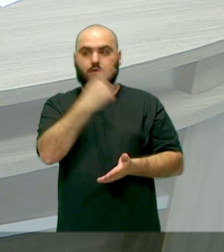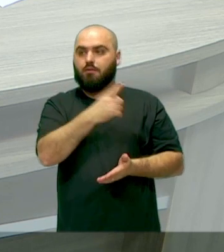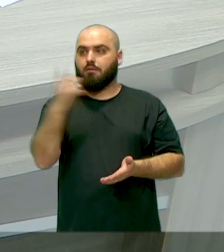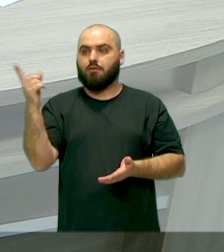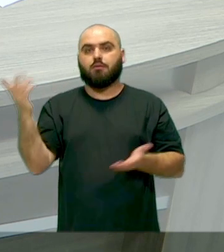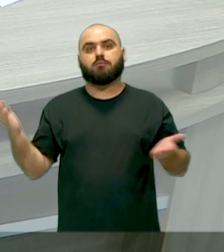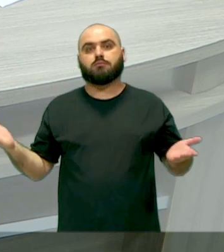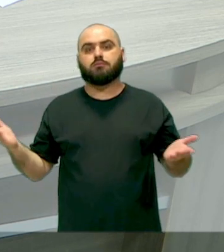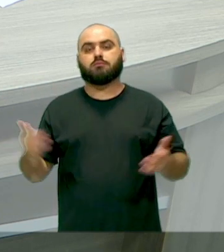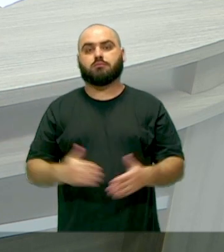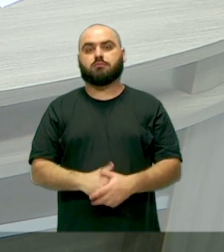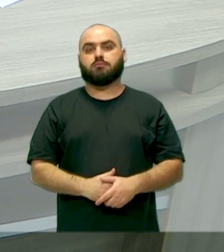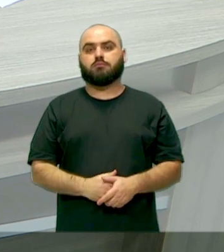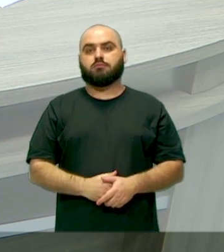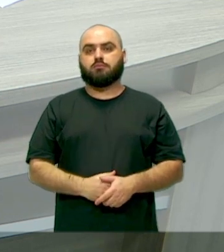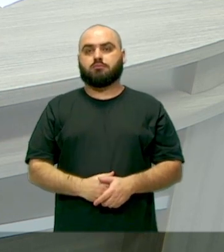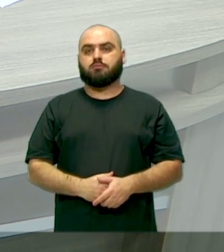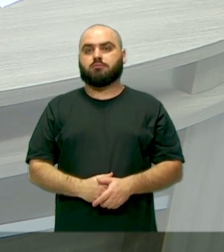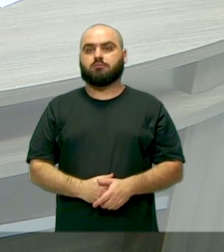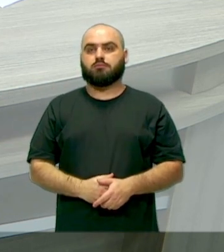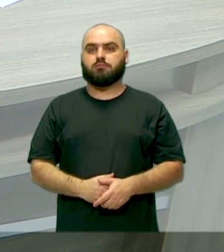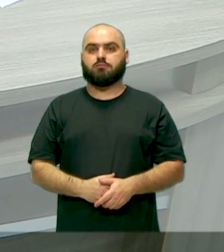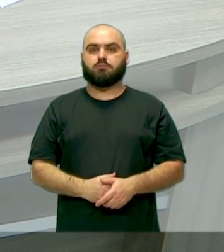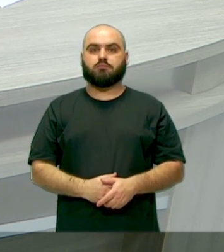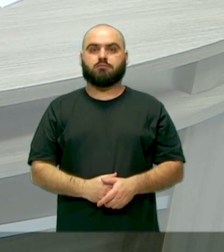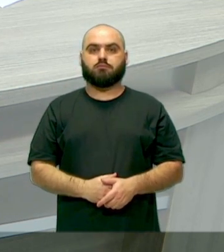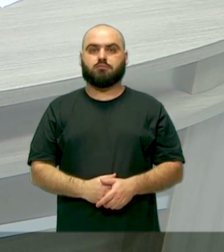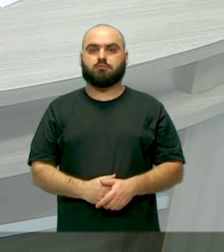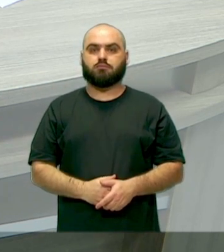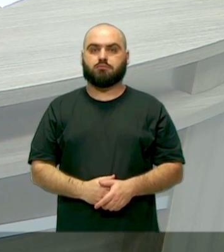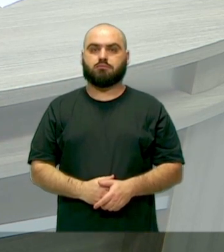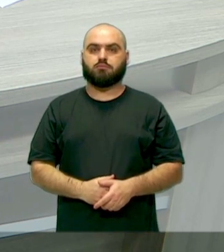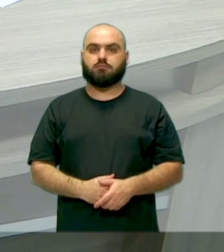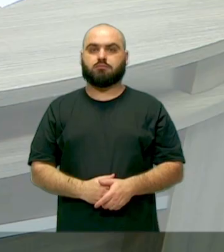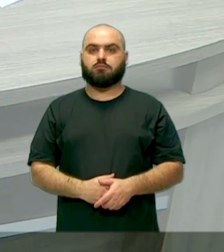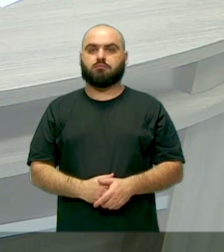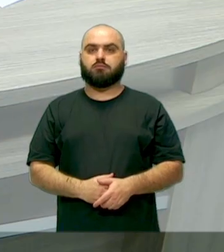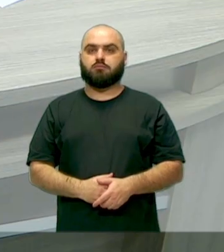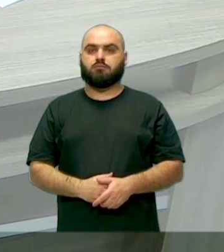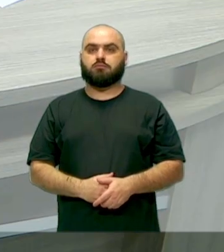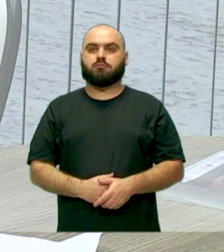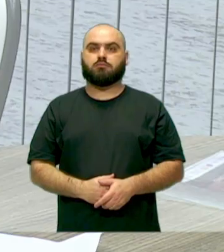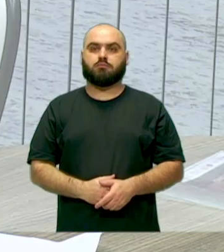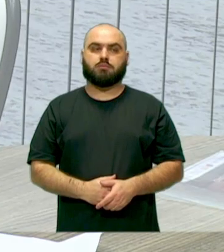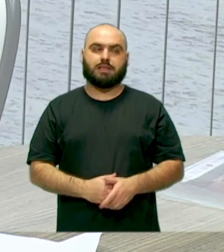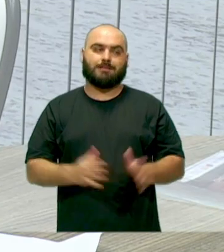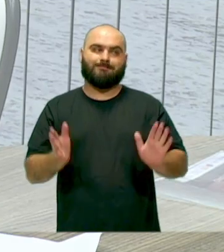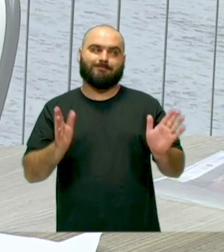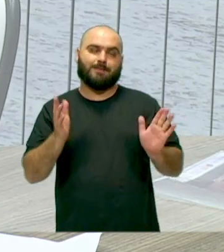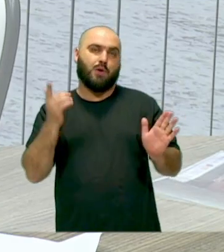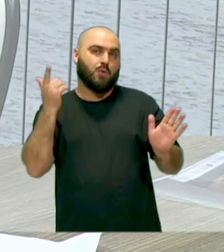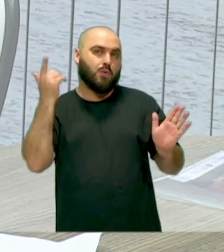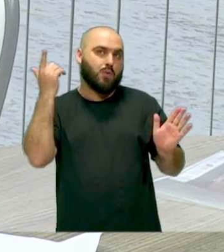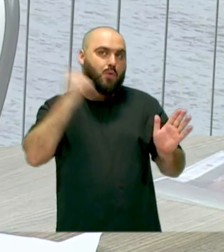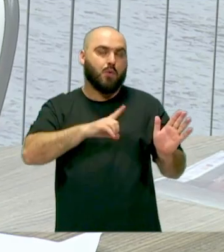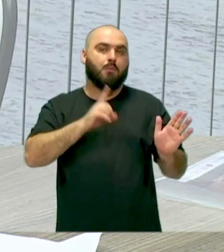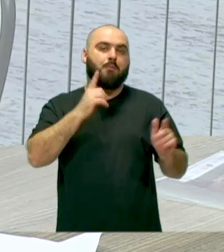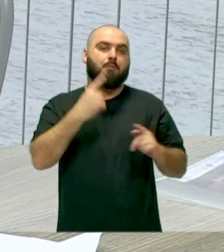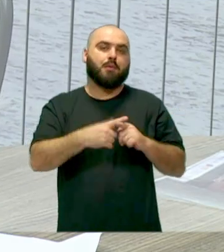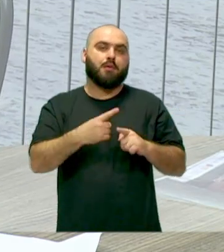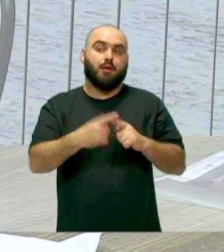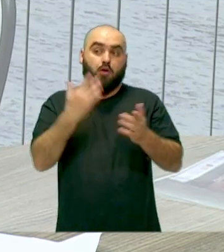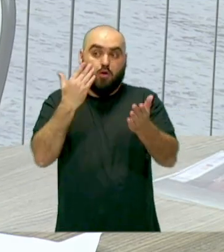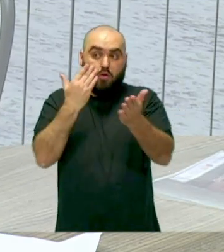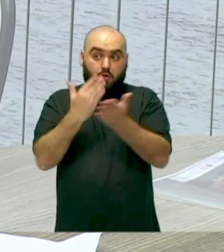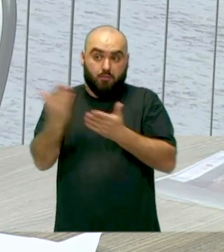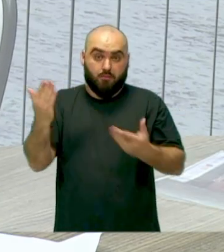Né? Então, mas aí não conseguimos, até porque quando nós começamos aqui,